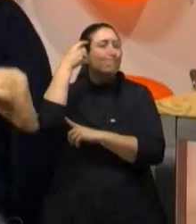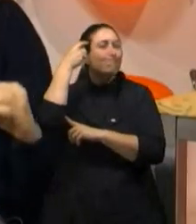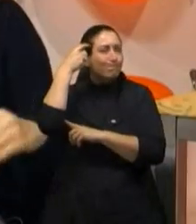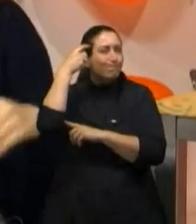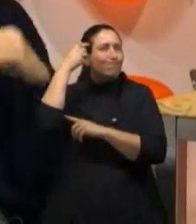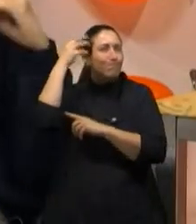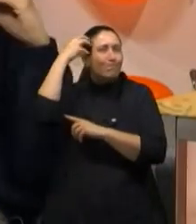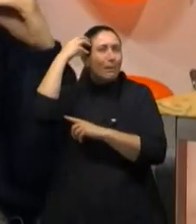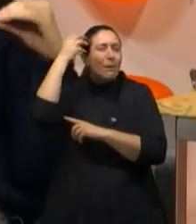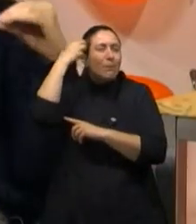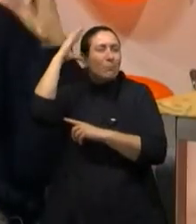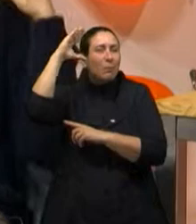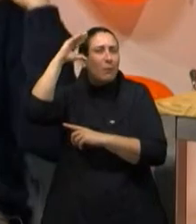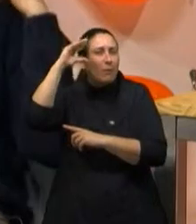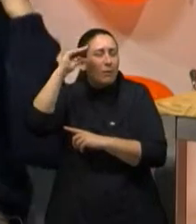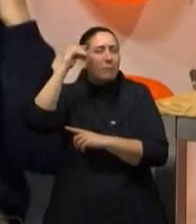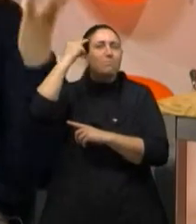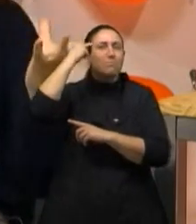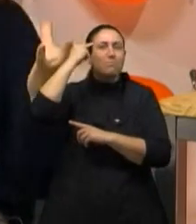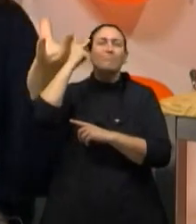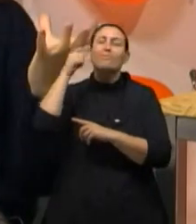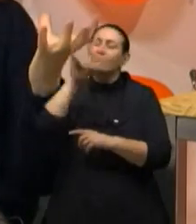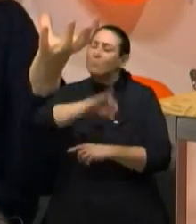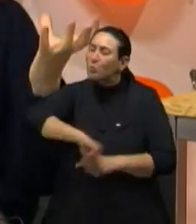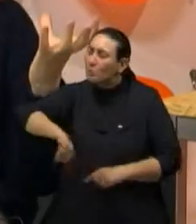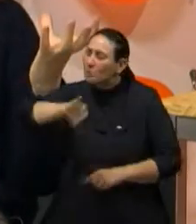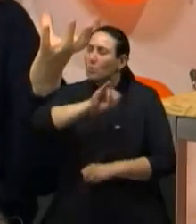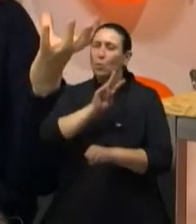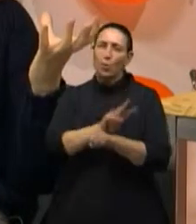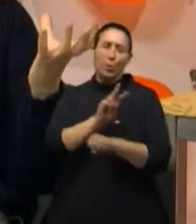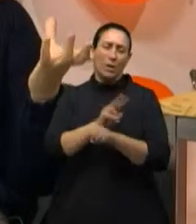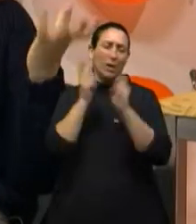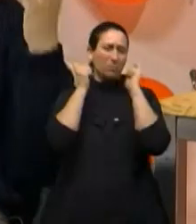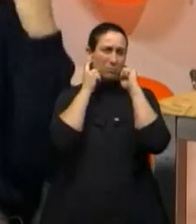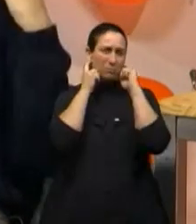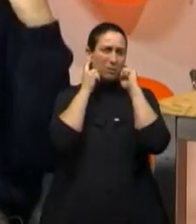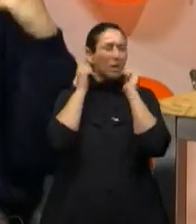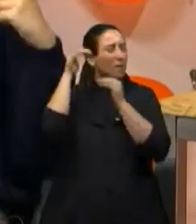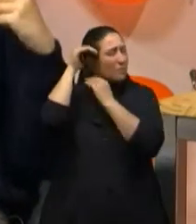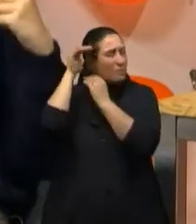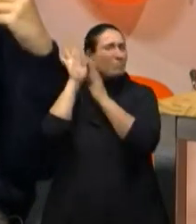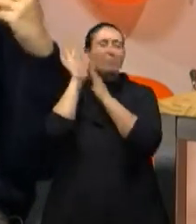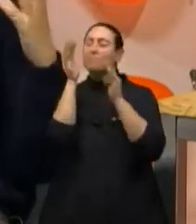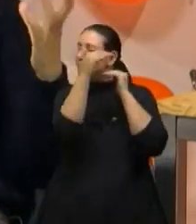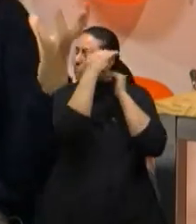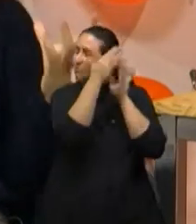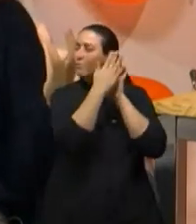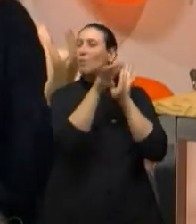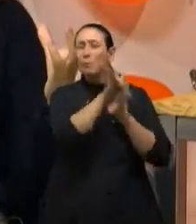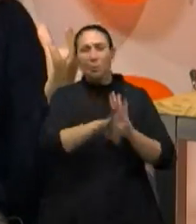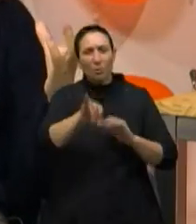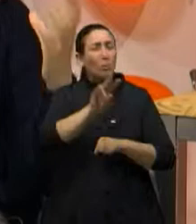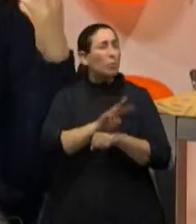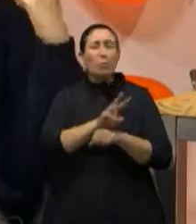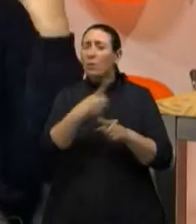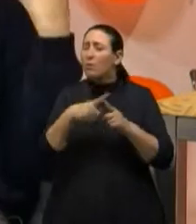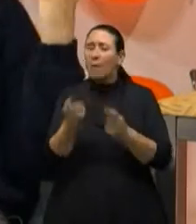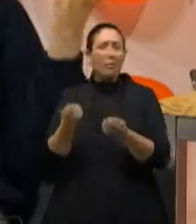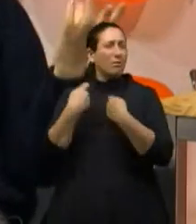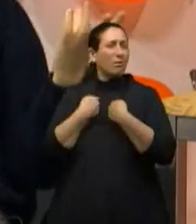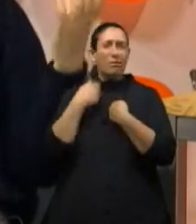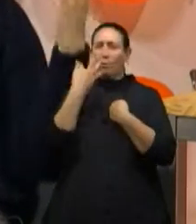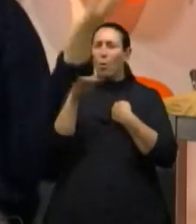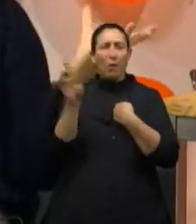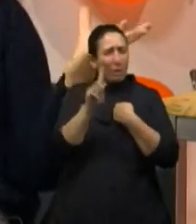importante as pessoas cuidarem da audição uhum né porque ela não vai trazer nenhuma dor a pessoa